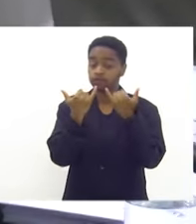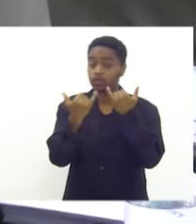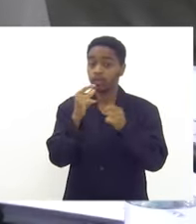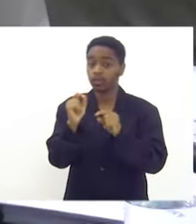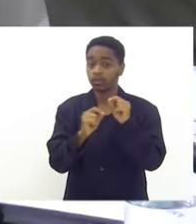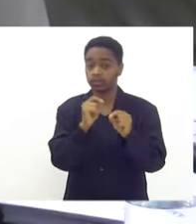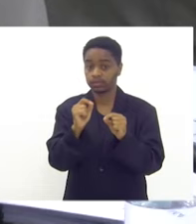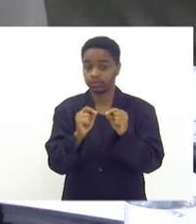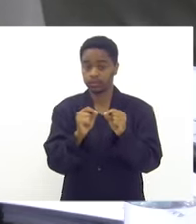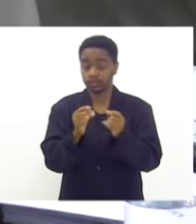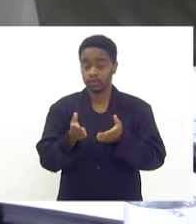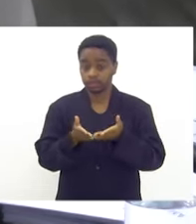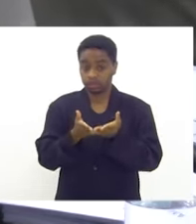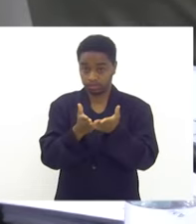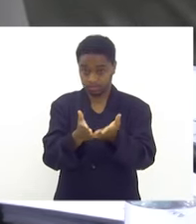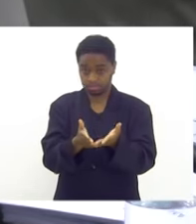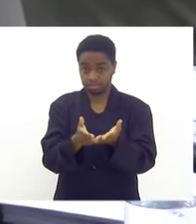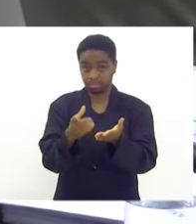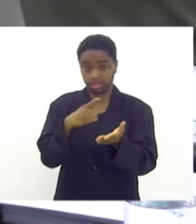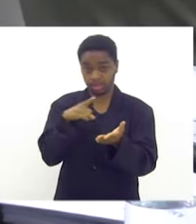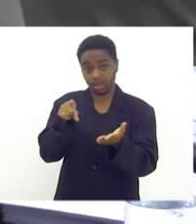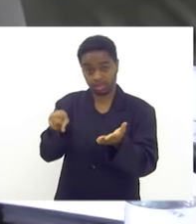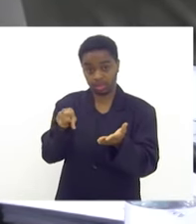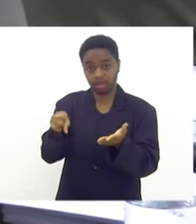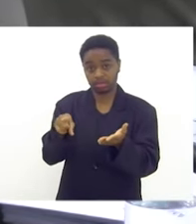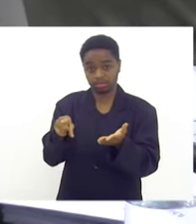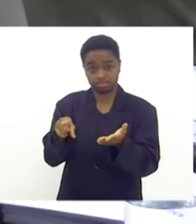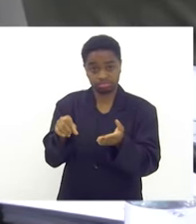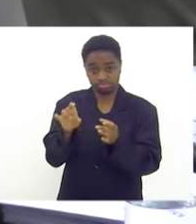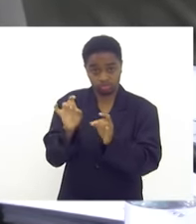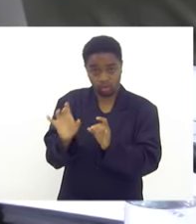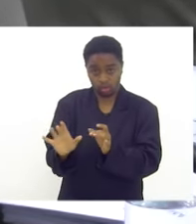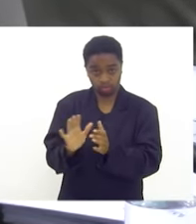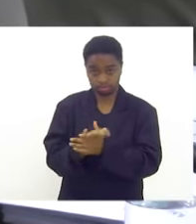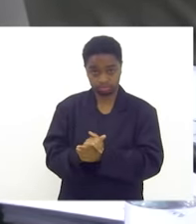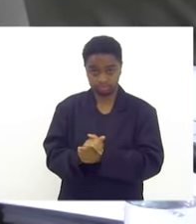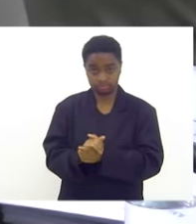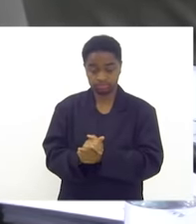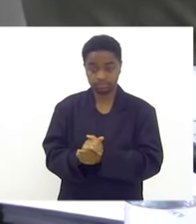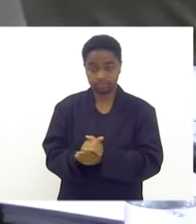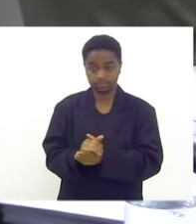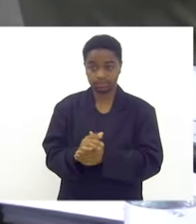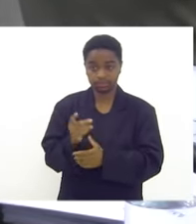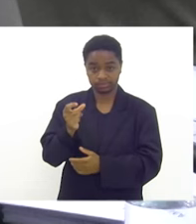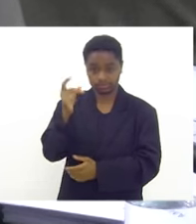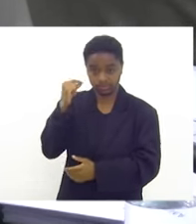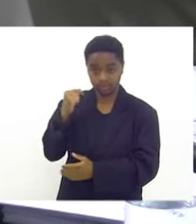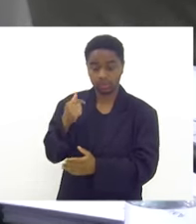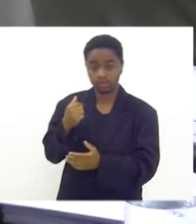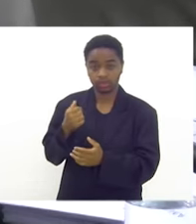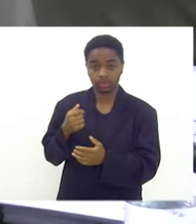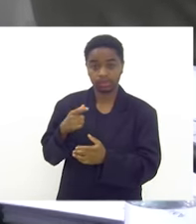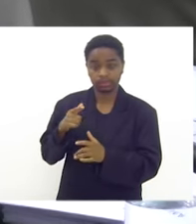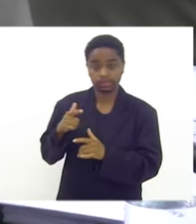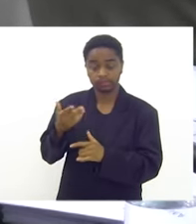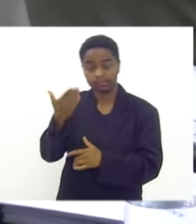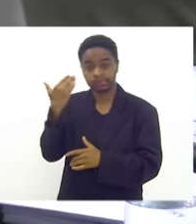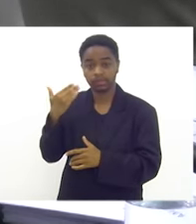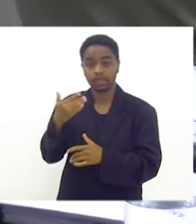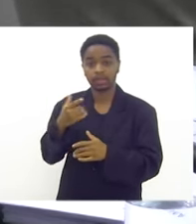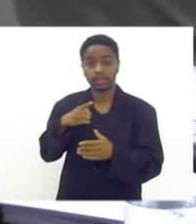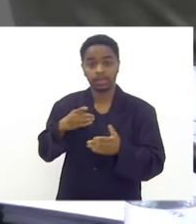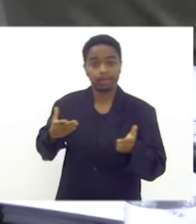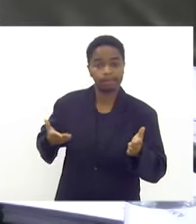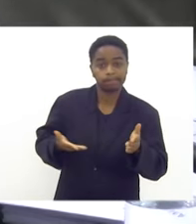é que o navio são luí está lá no porto do Rio né desde a colisão com a Ponte Niterói e ele tem conhecimento